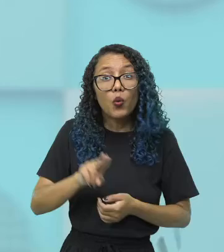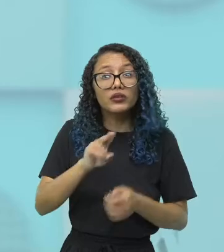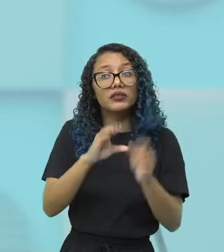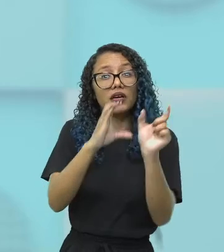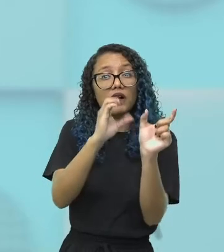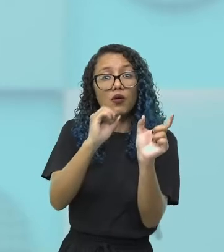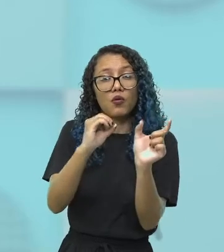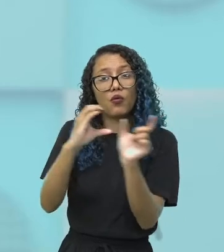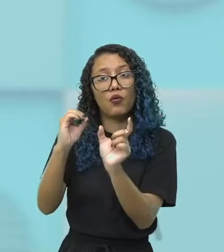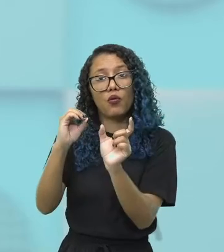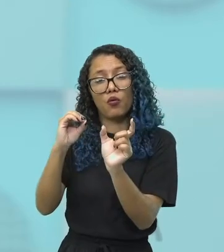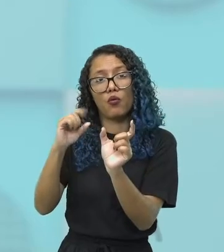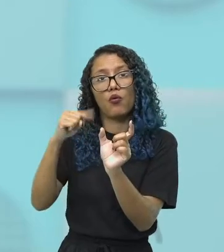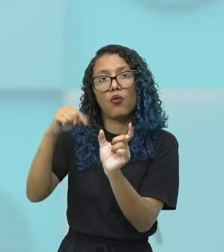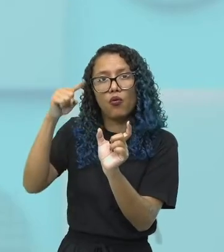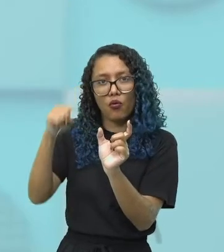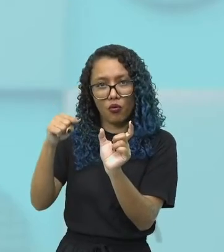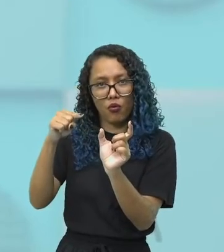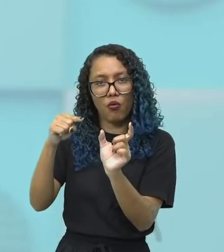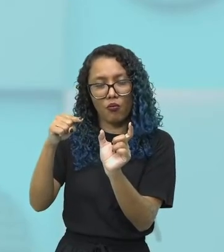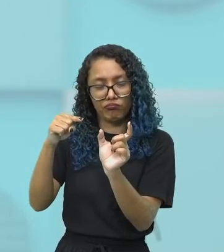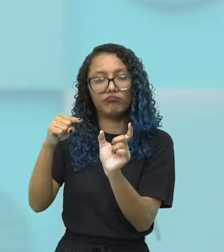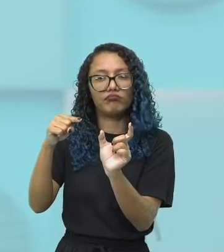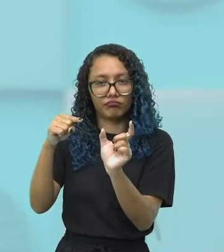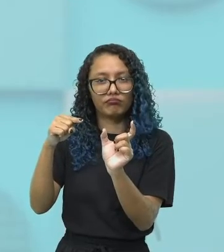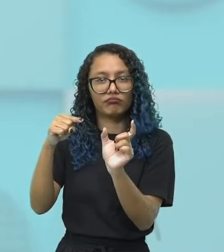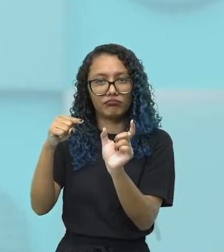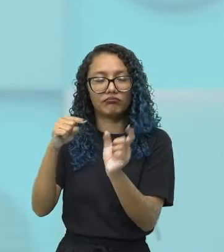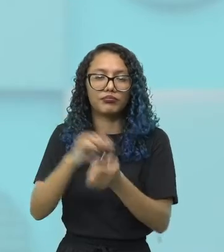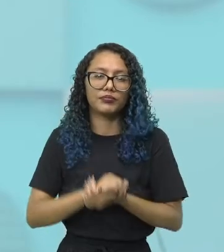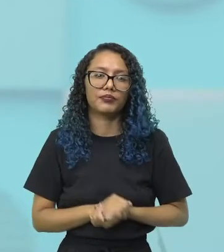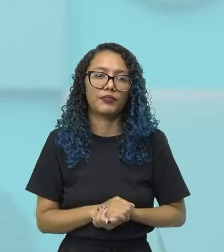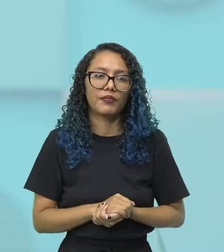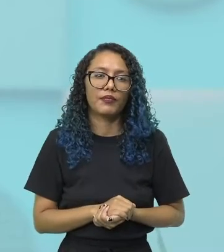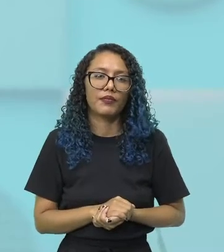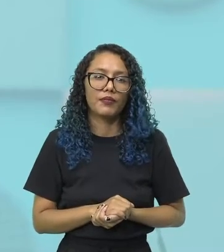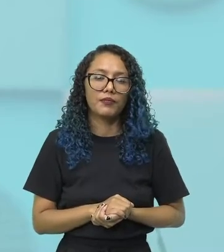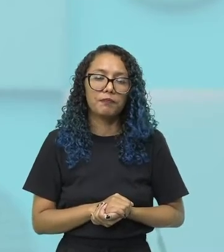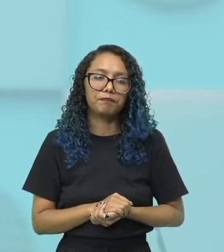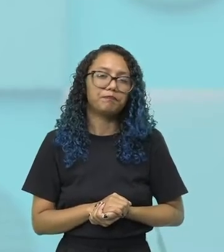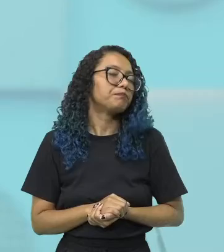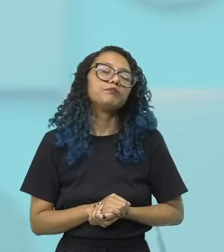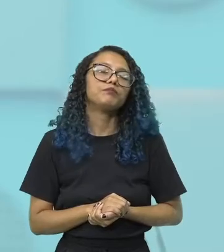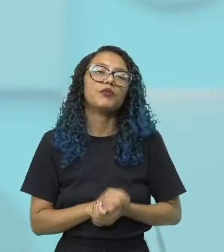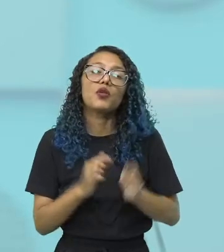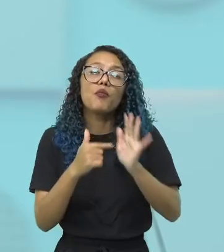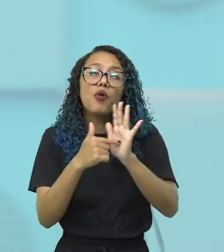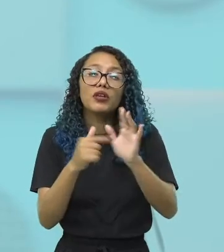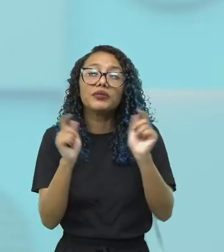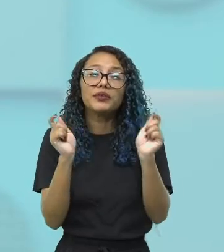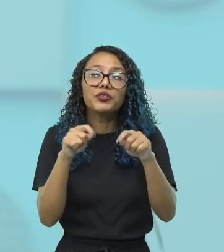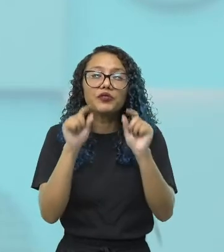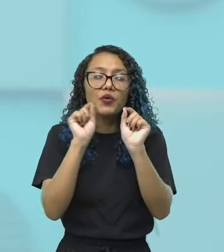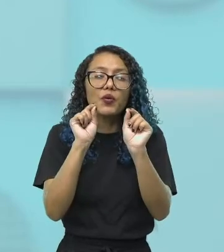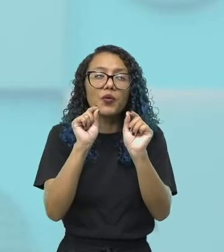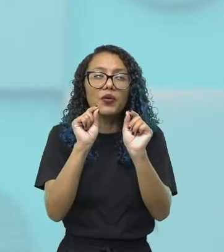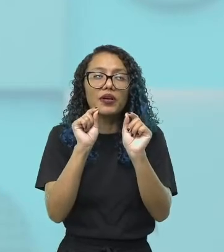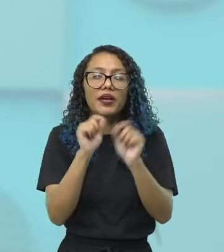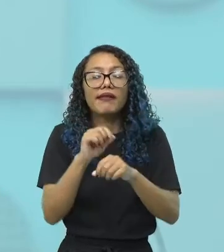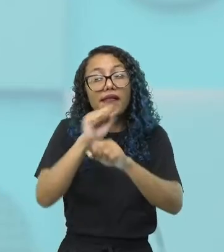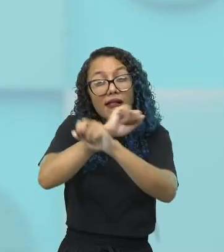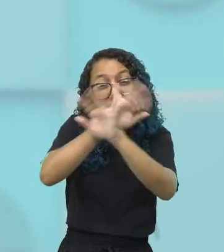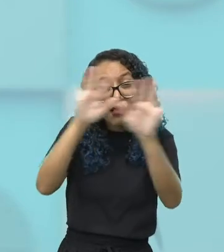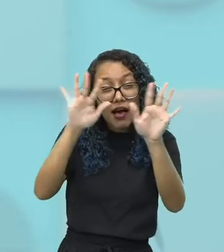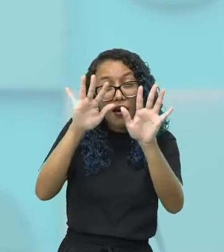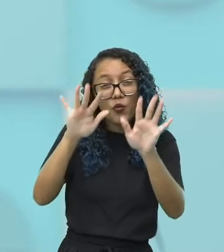deixar uma linguagem mais acessível, né? Que se identifique ali com a leitura, com o leitor daquele momento. Certo, pessoal? Então, entendido o que são os